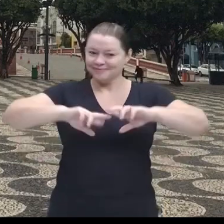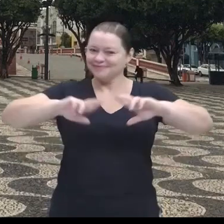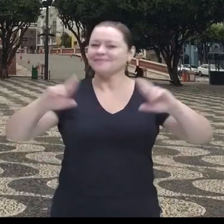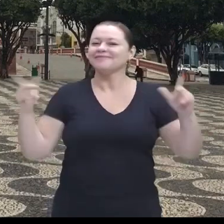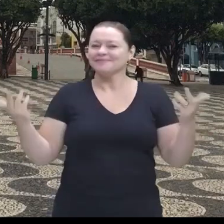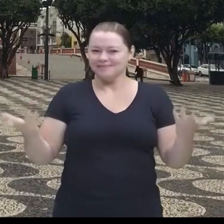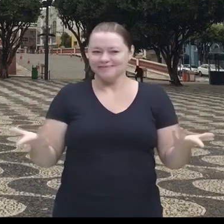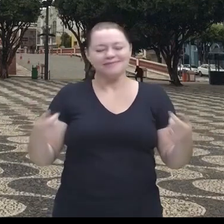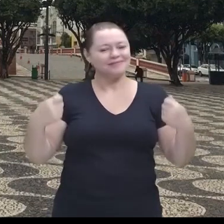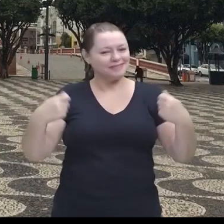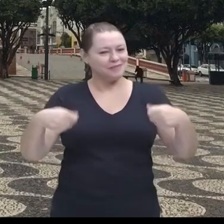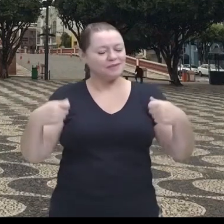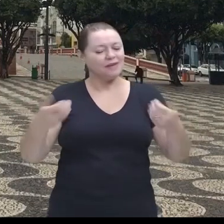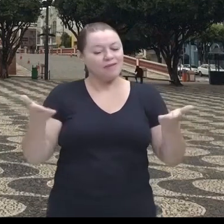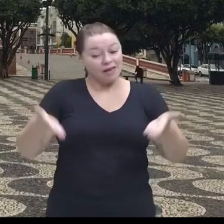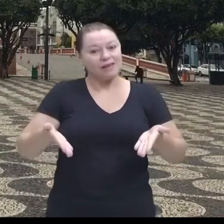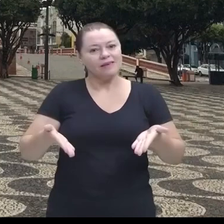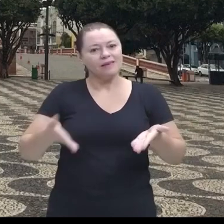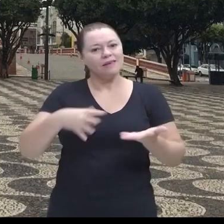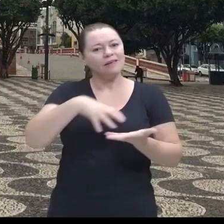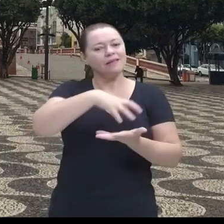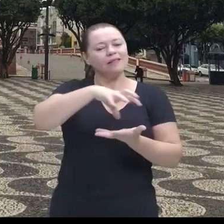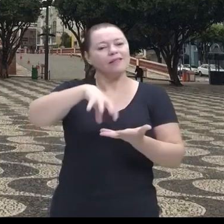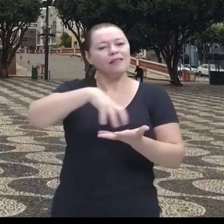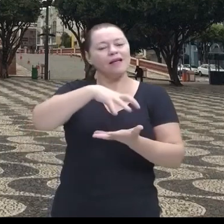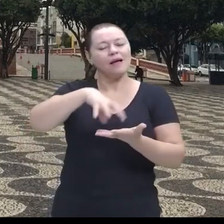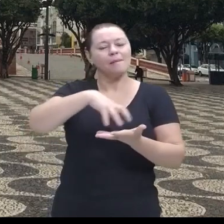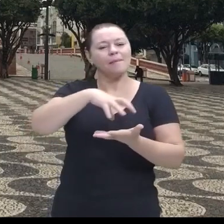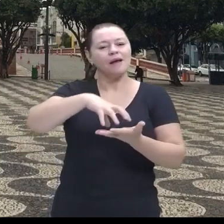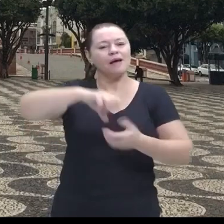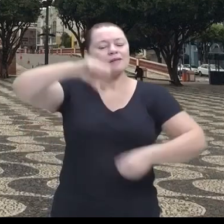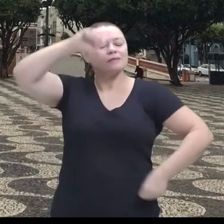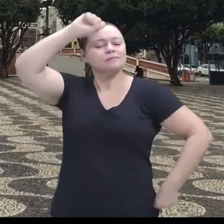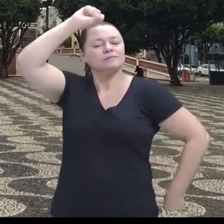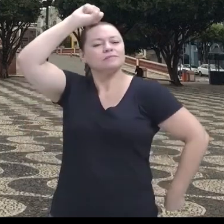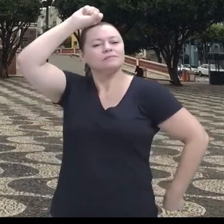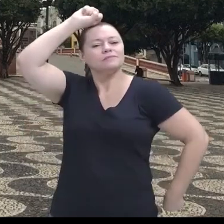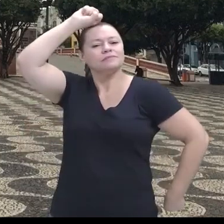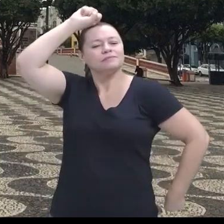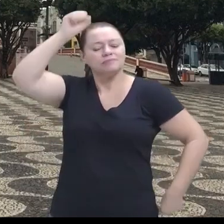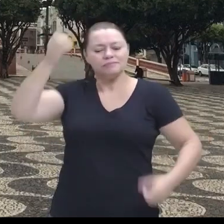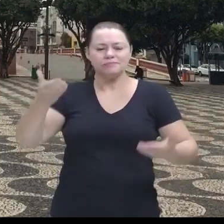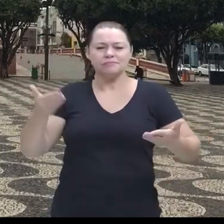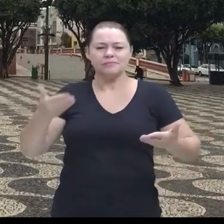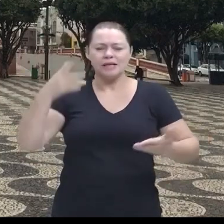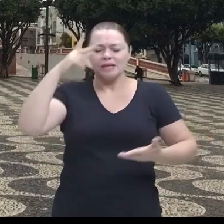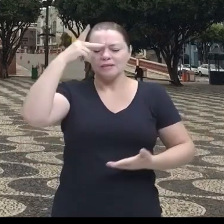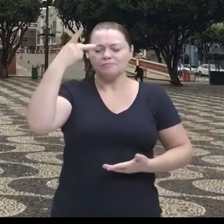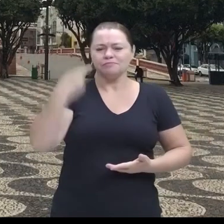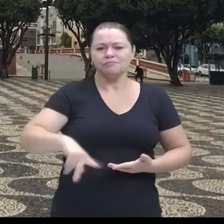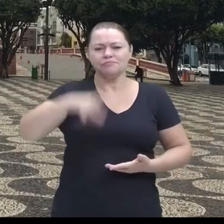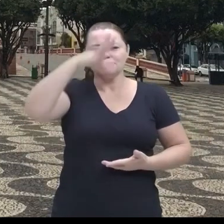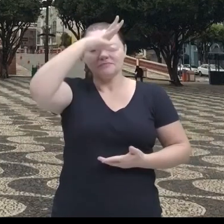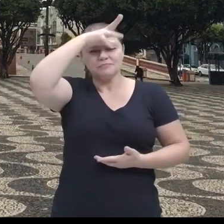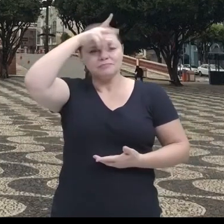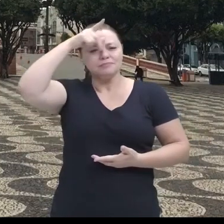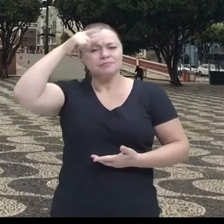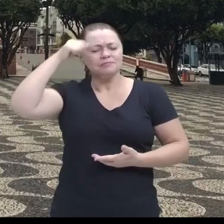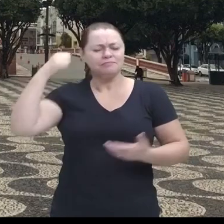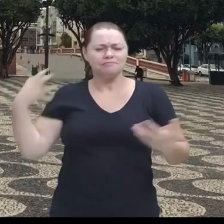Tinha que ser na praça, Praça São Sebastião, esse monumento histórico da nossa cidade, cidade de